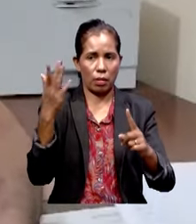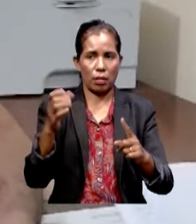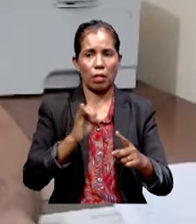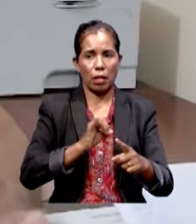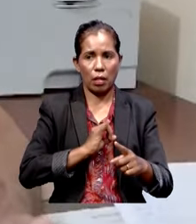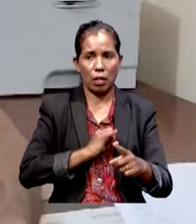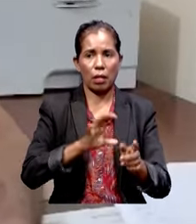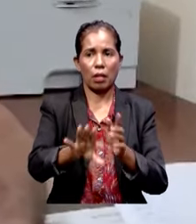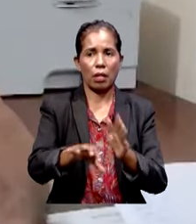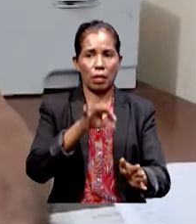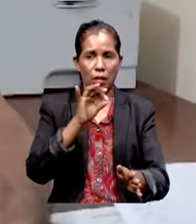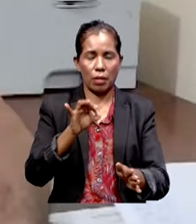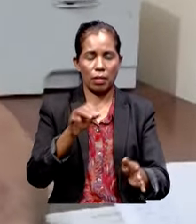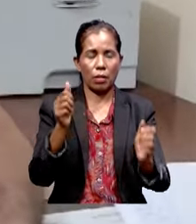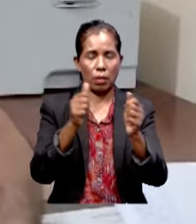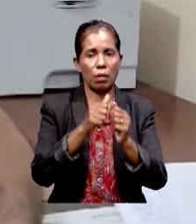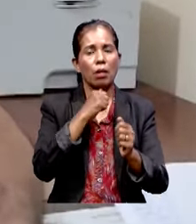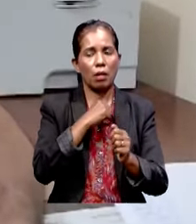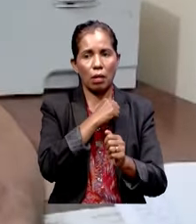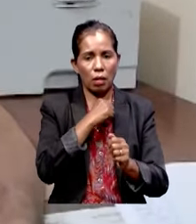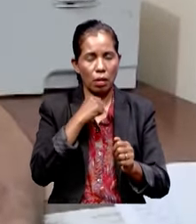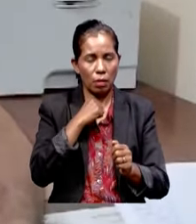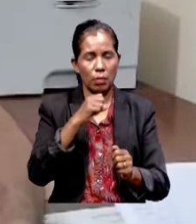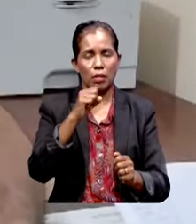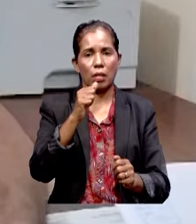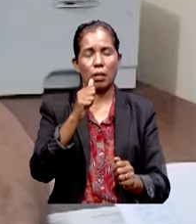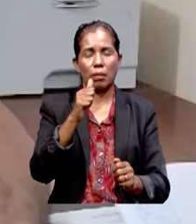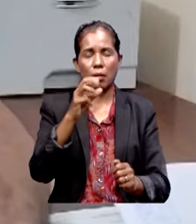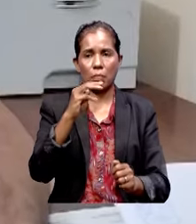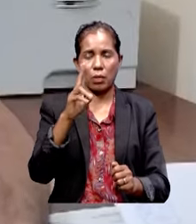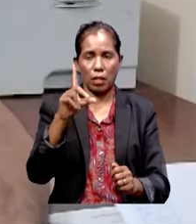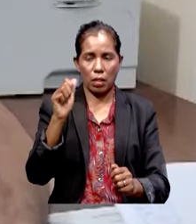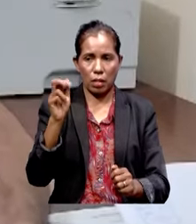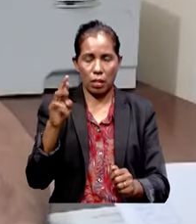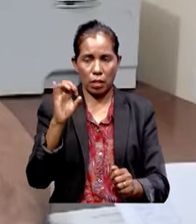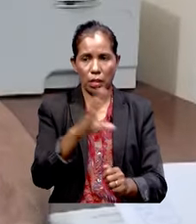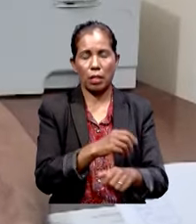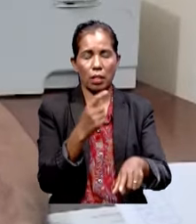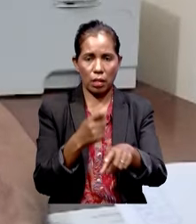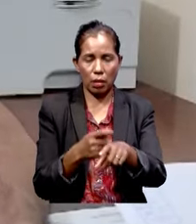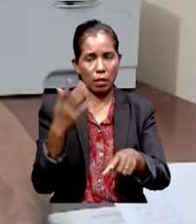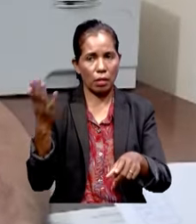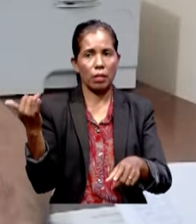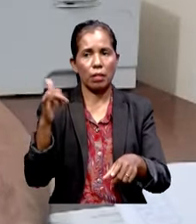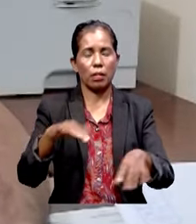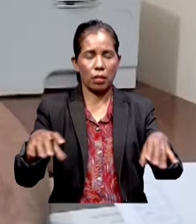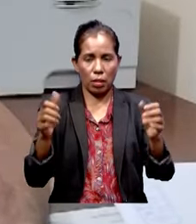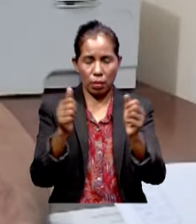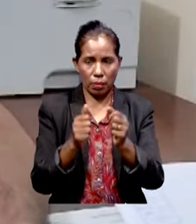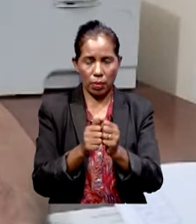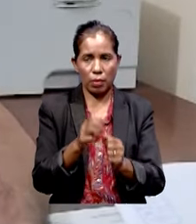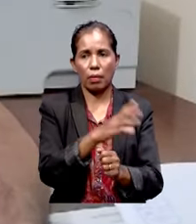haumos hetan kontak mal ho amelurai, samlarinia, tempo hiri te pristo, sira siru samotu ho